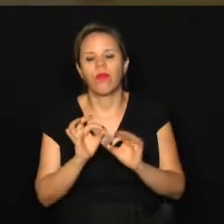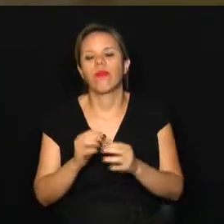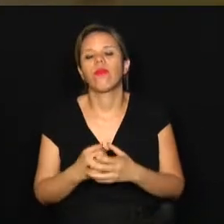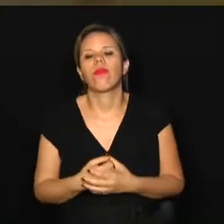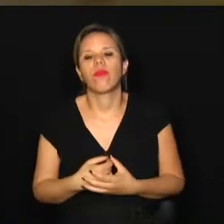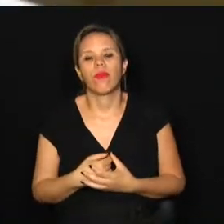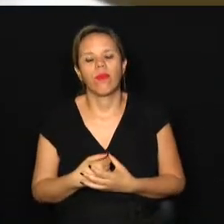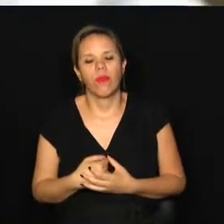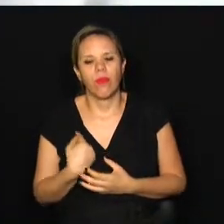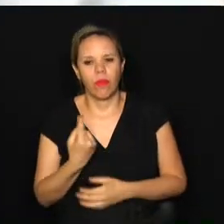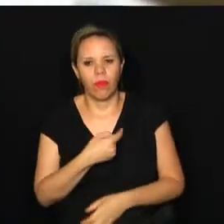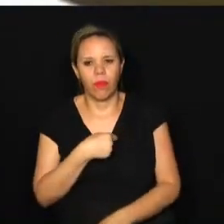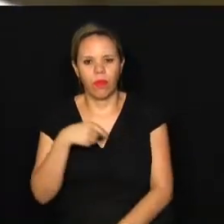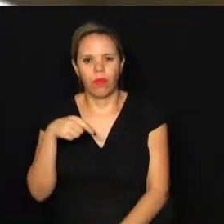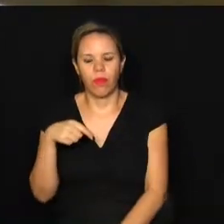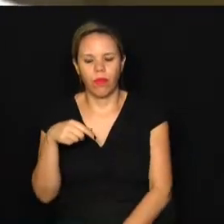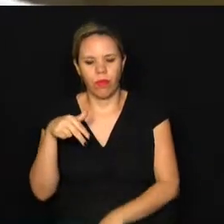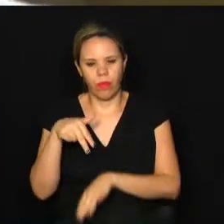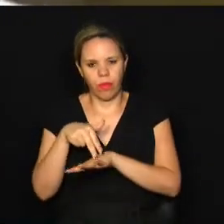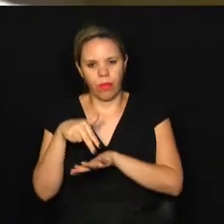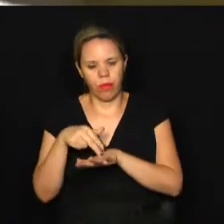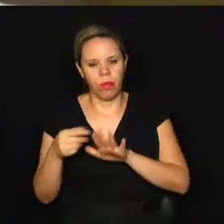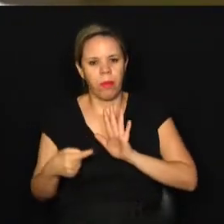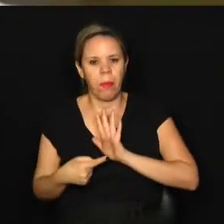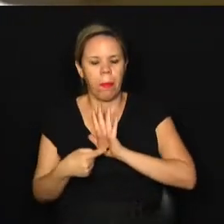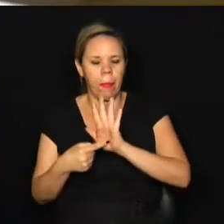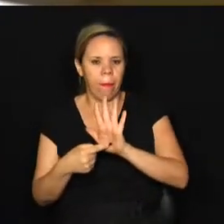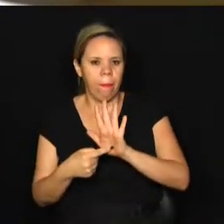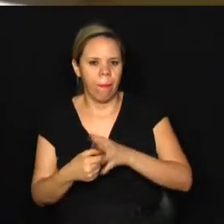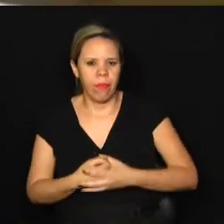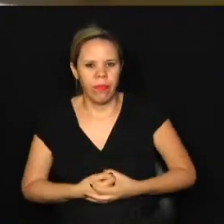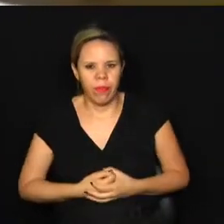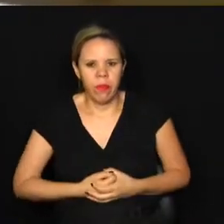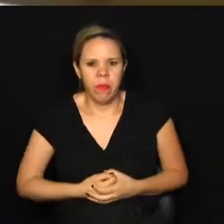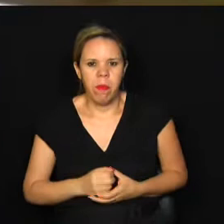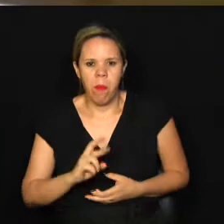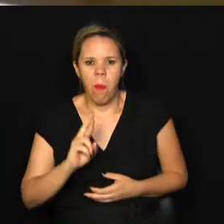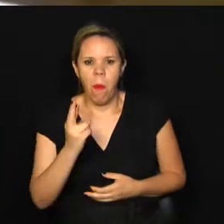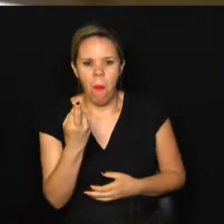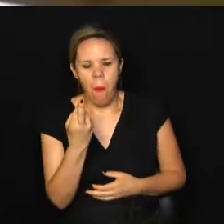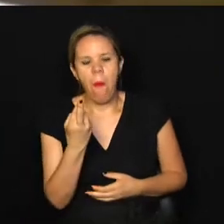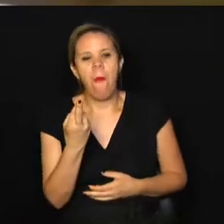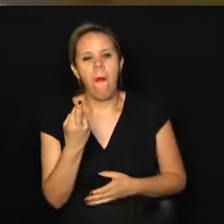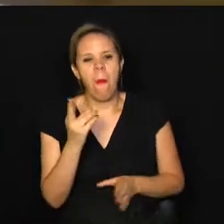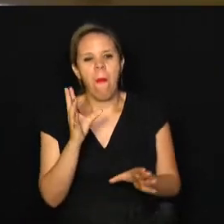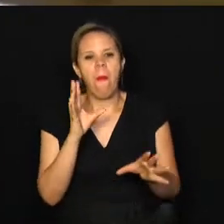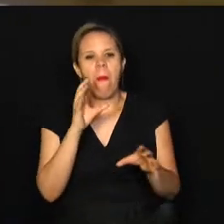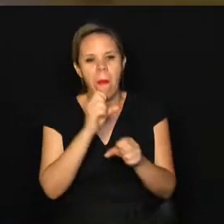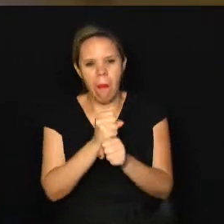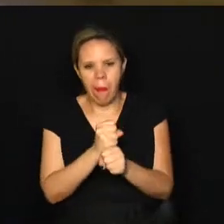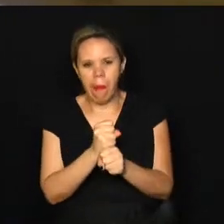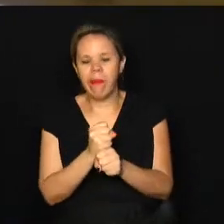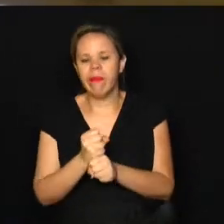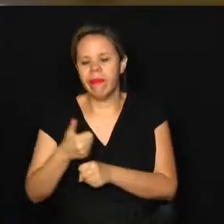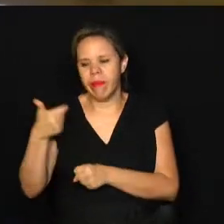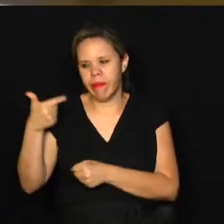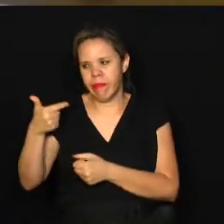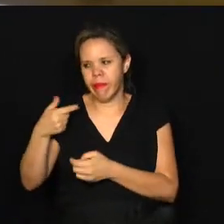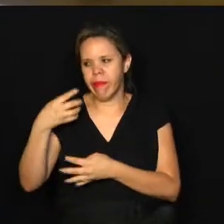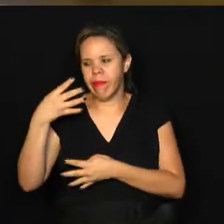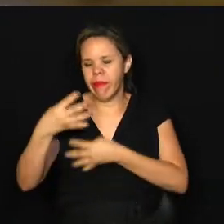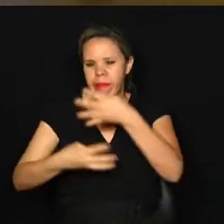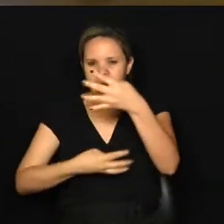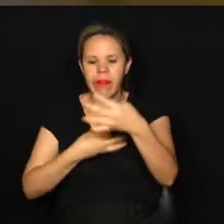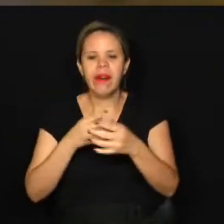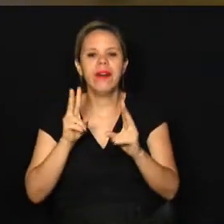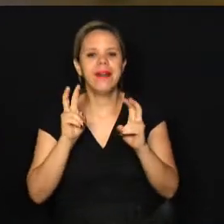aqui hoje para a apresentação dos resultados do segundo quadrimestre, né? Em